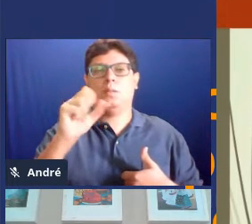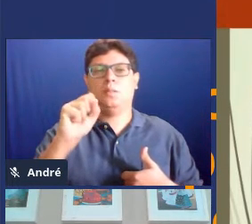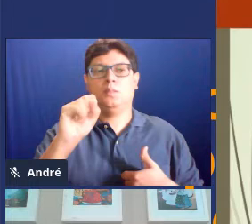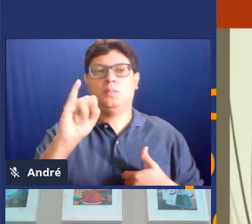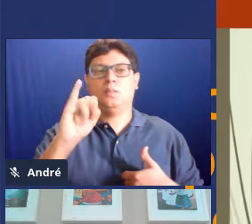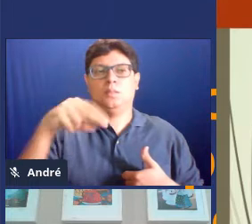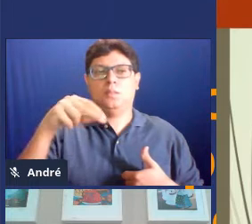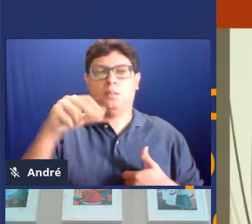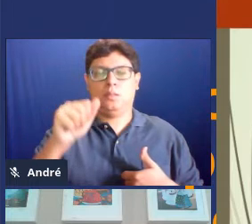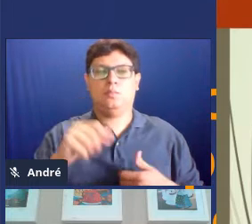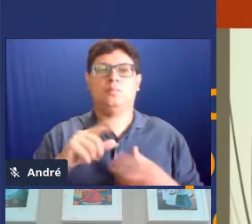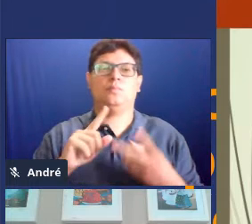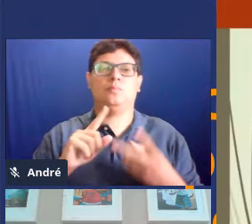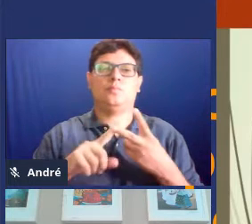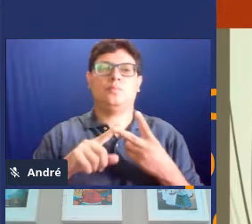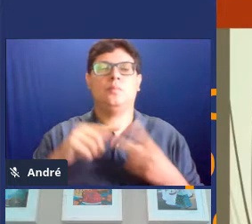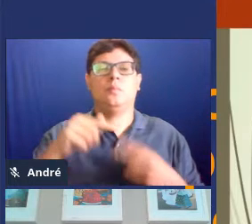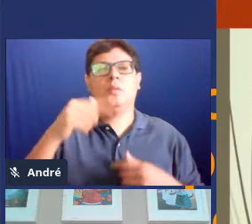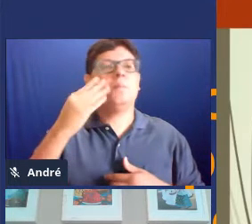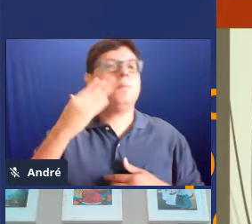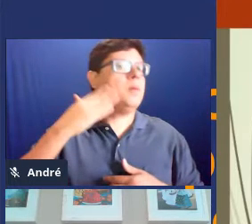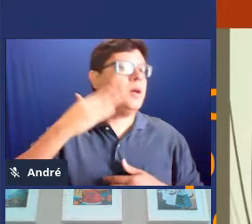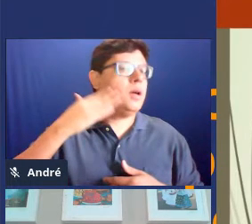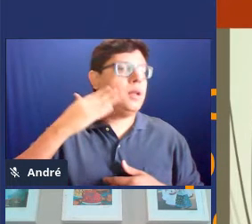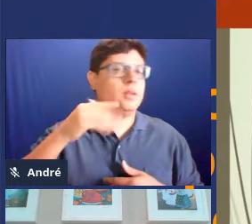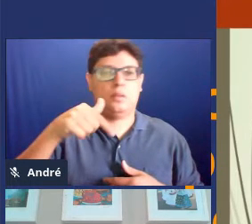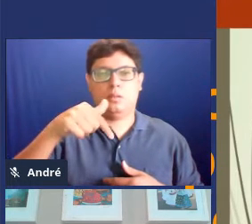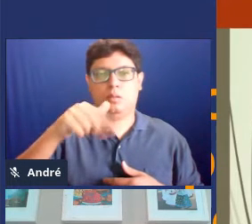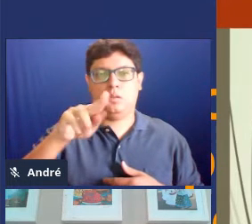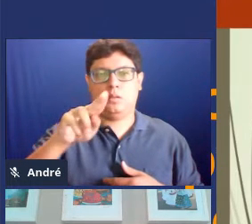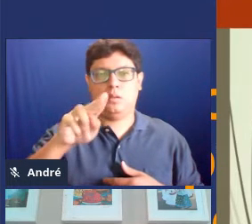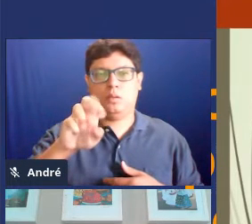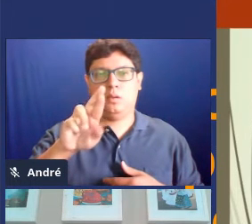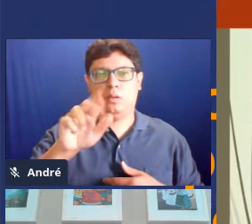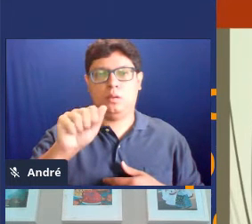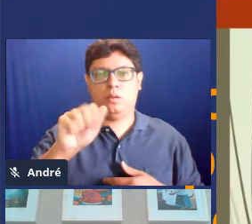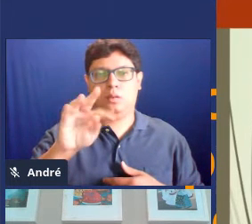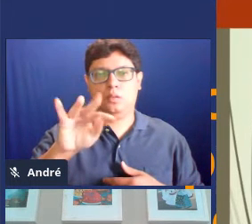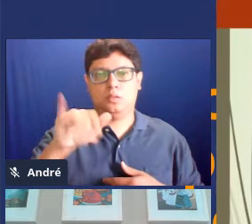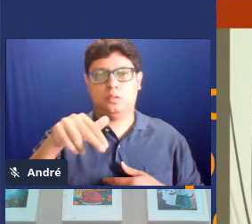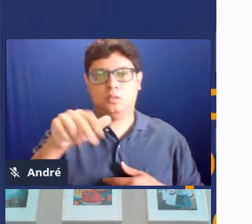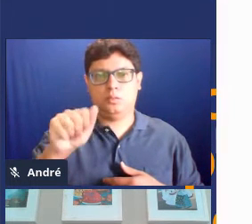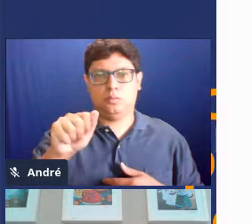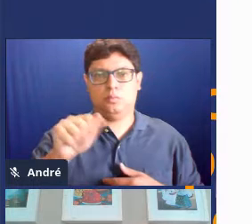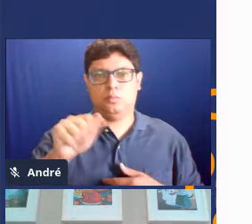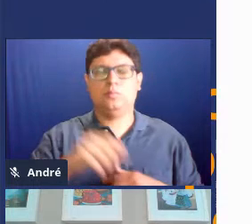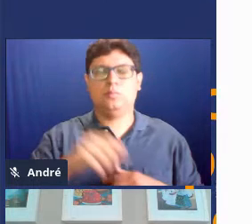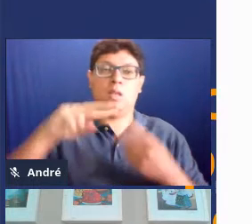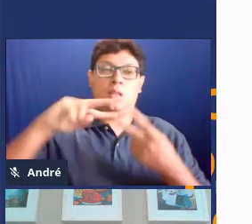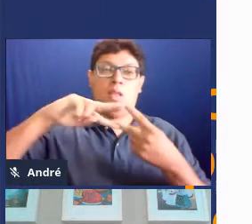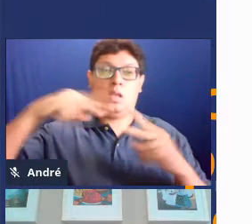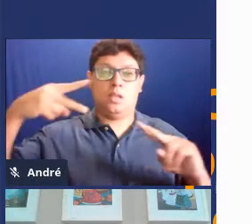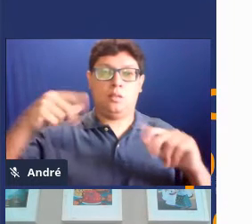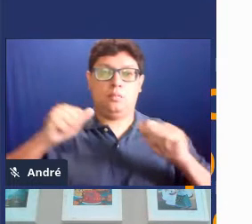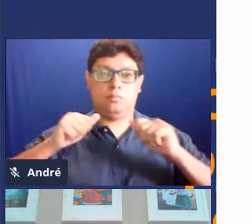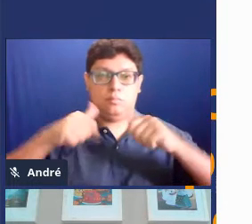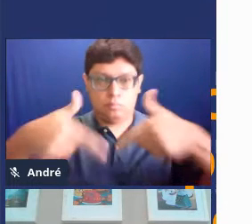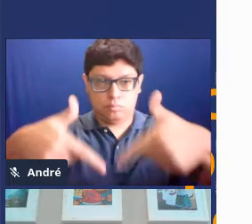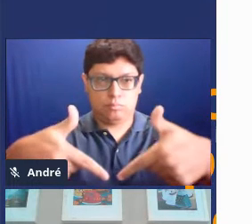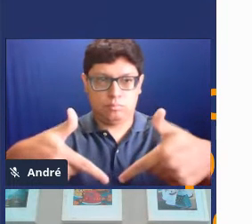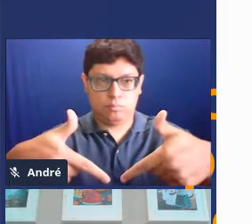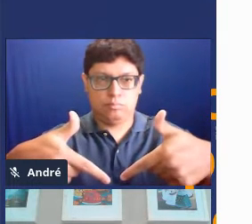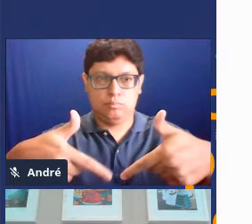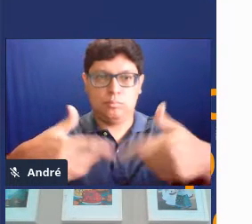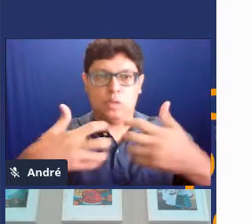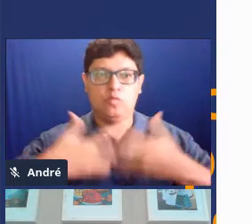genoma funcional, DNA em ação, também conhecido como transcriptoma. Então, eu tenho um